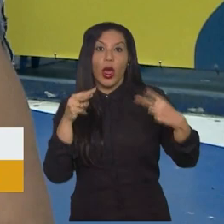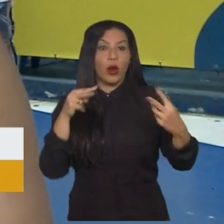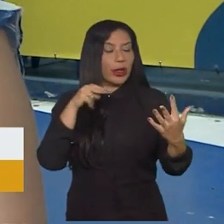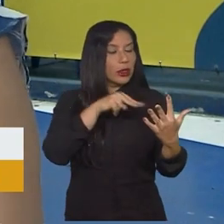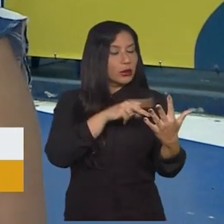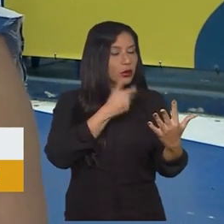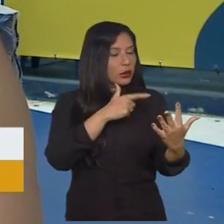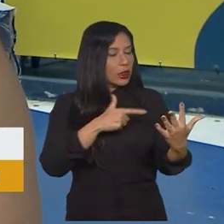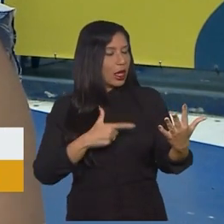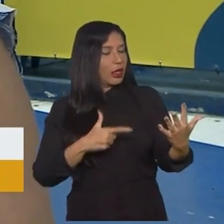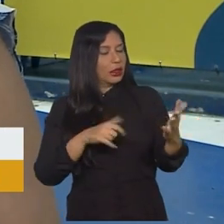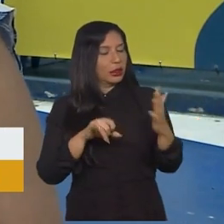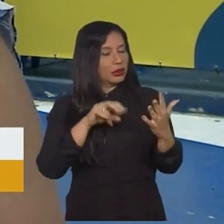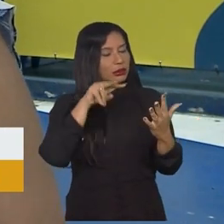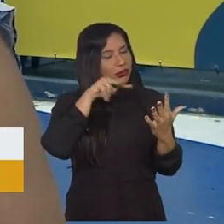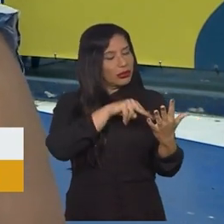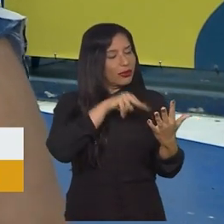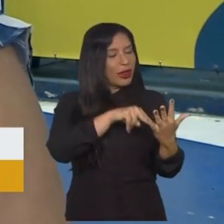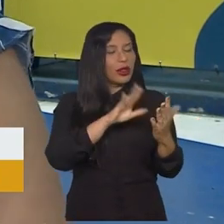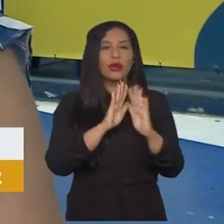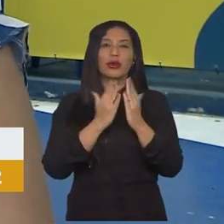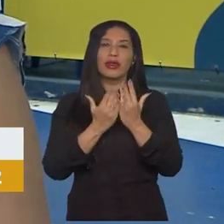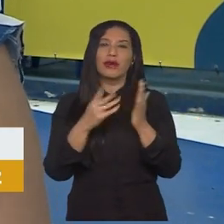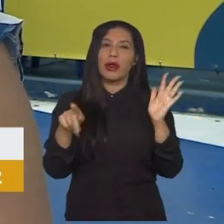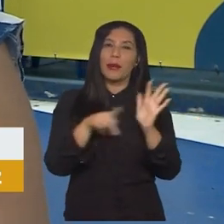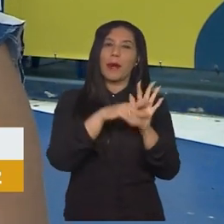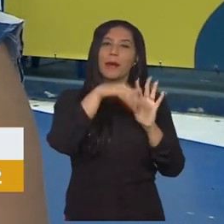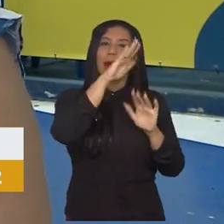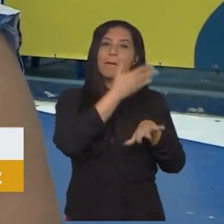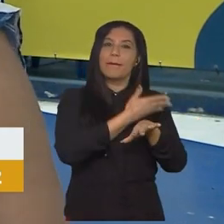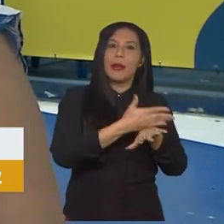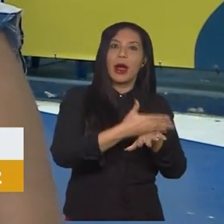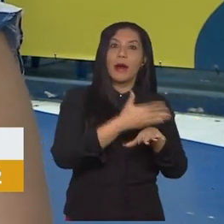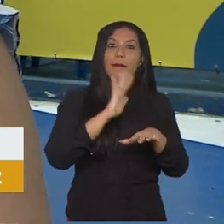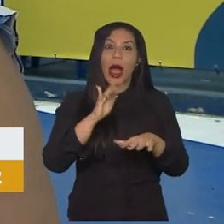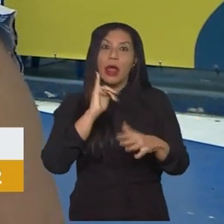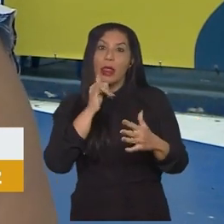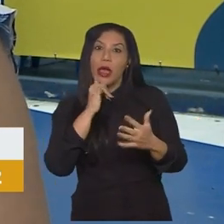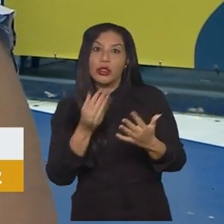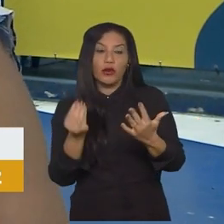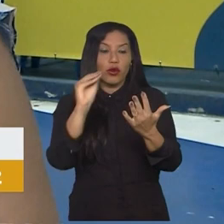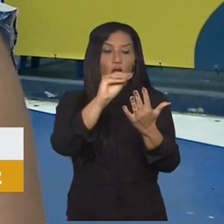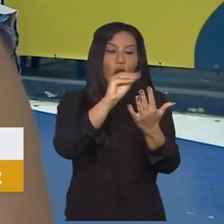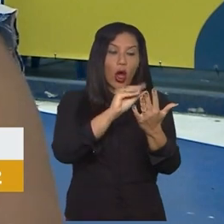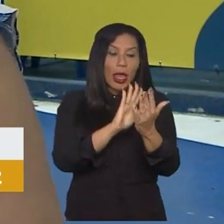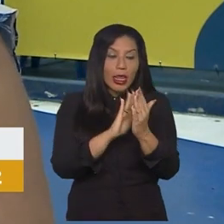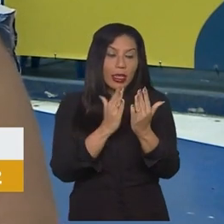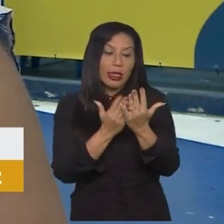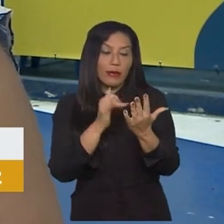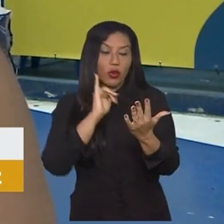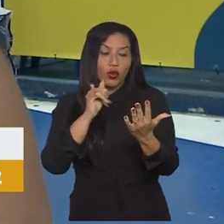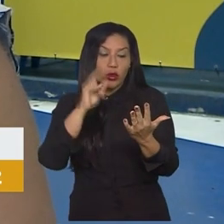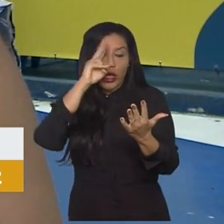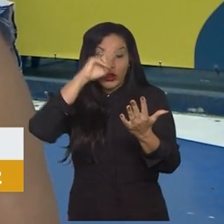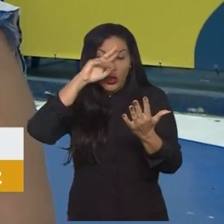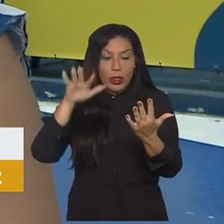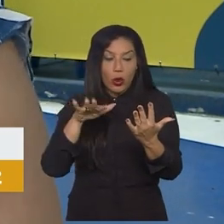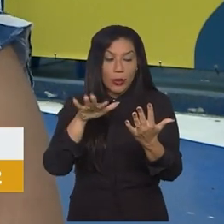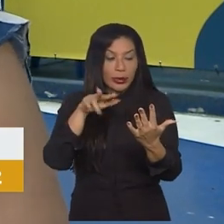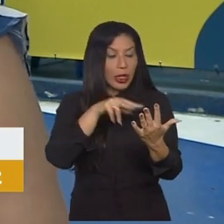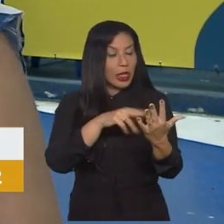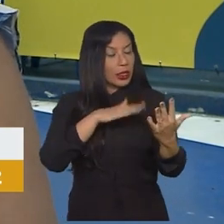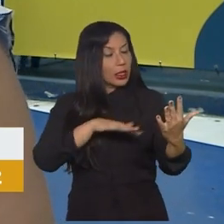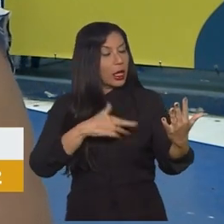né? Há um distanciamento. E quando a nossa narrativa passa a tomar conta das folhas dos livros infantis, essas